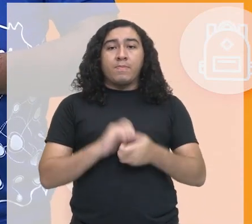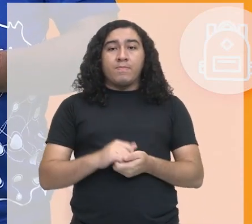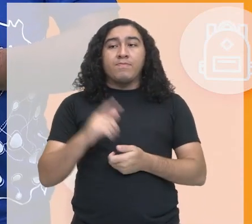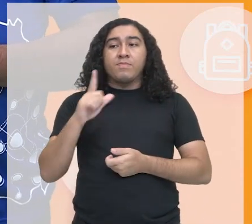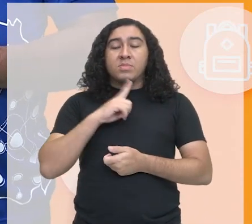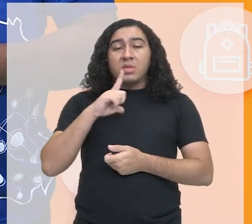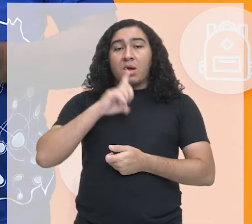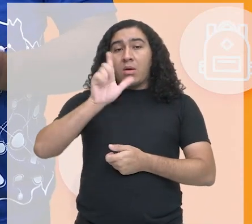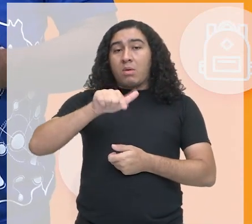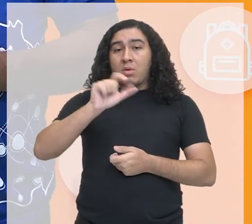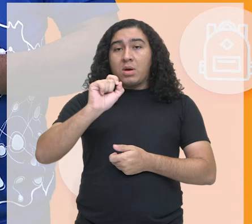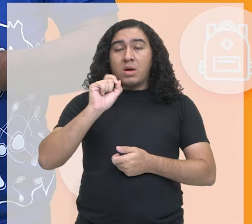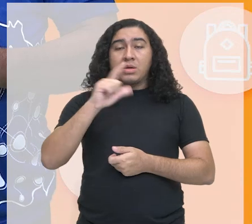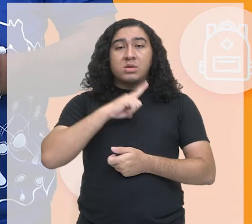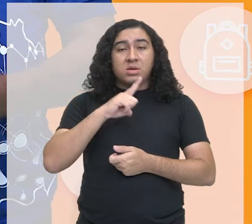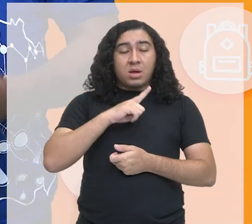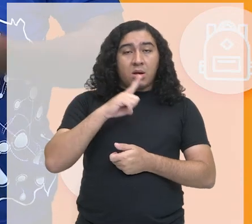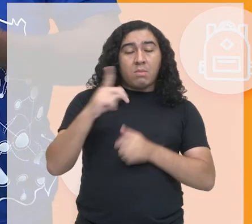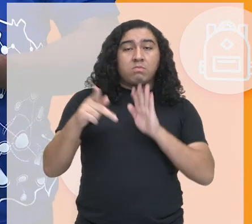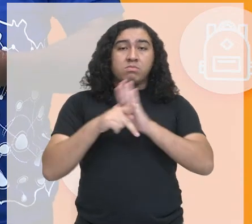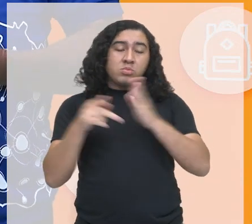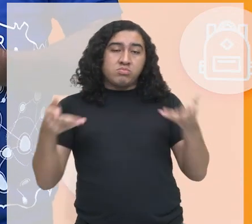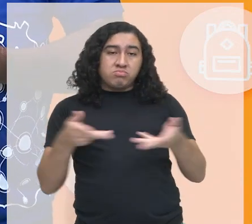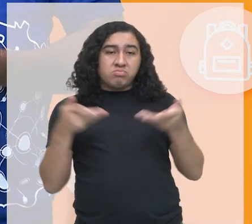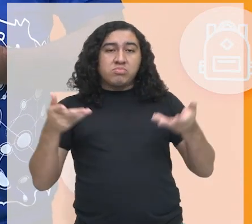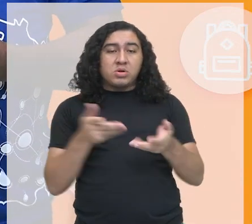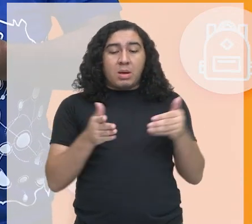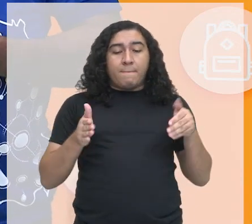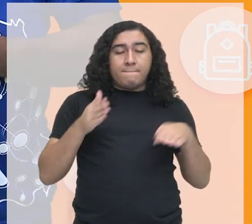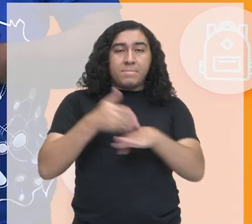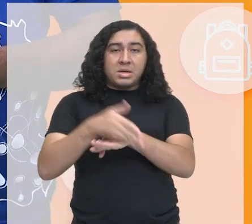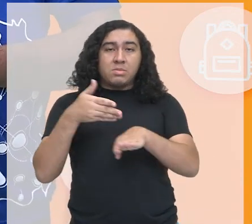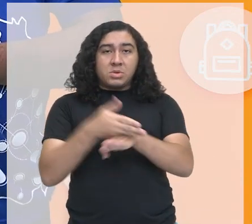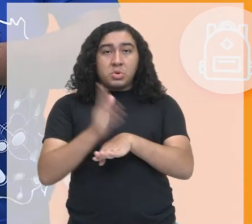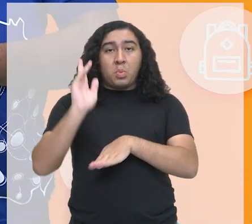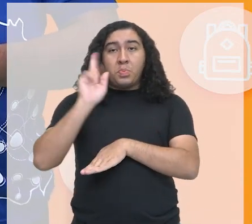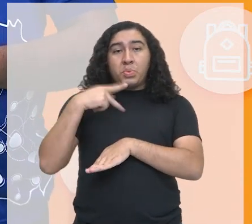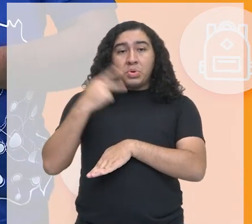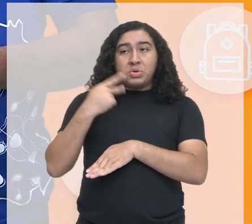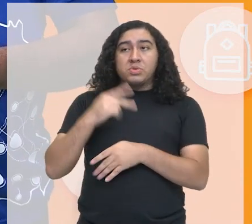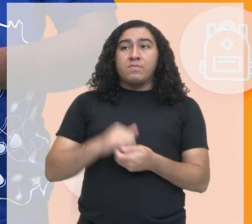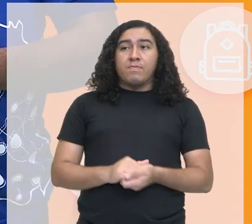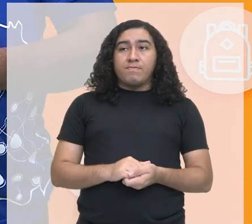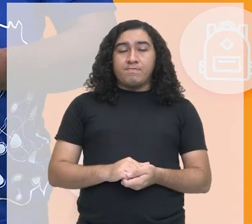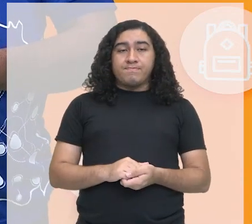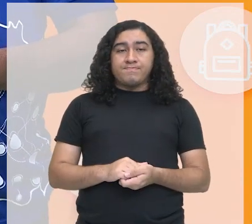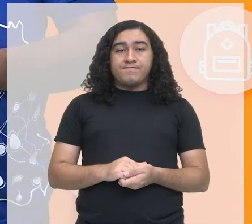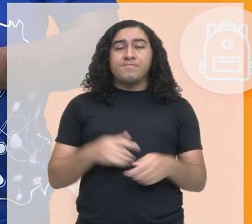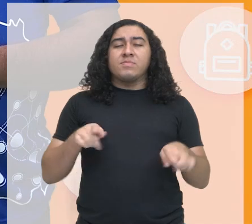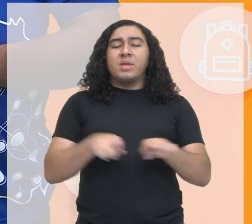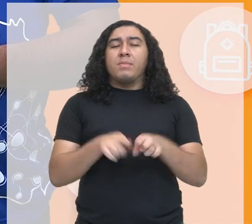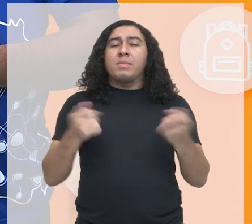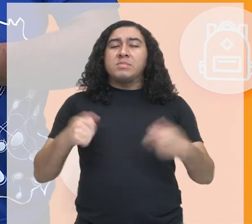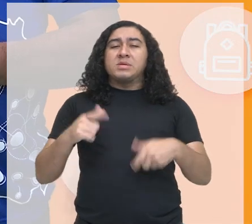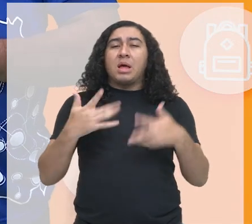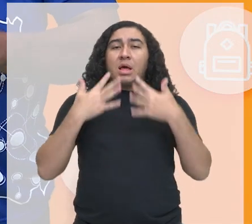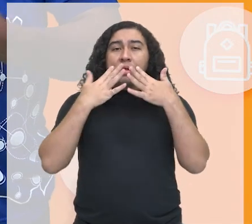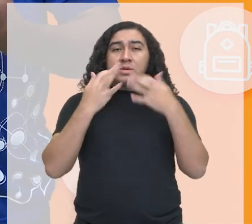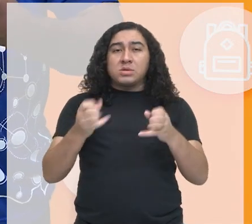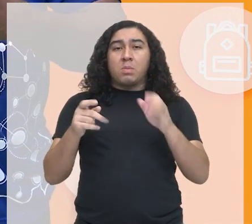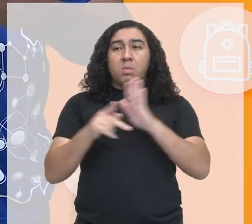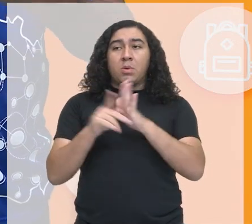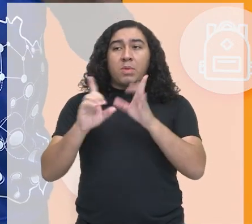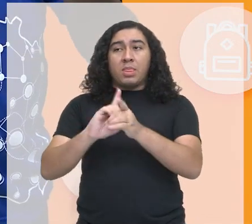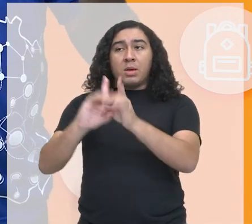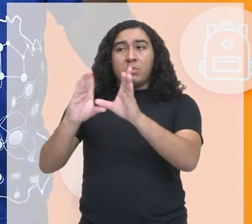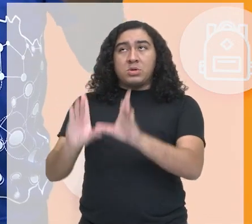político. Além disso, pessoal, é essencial a gente olhar para a democracia. A democracia